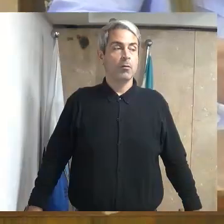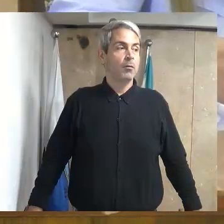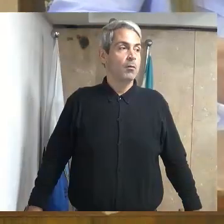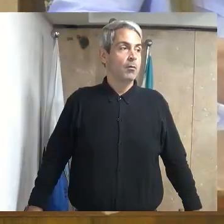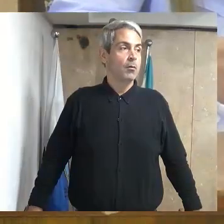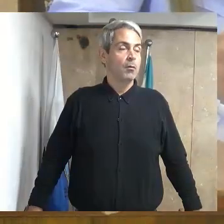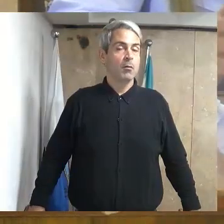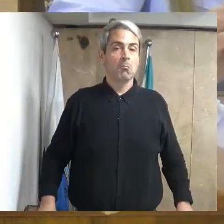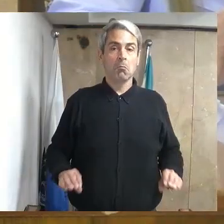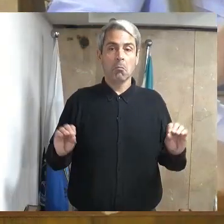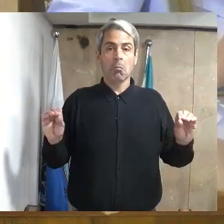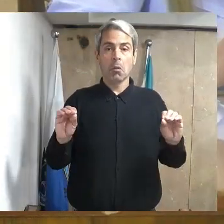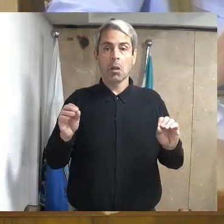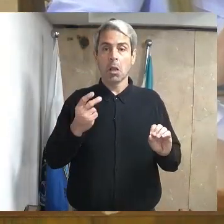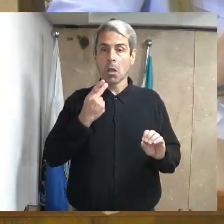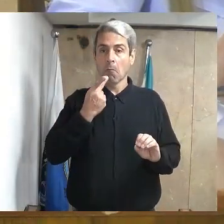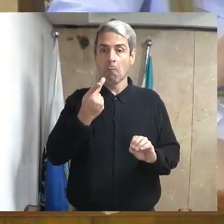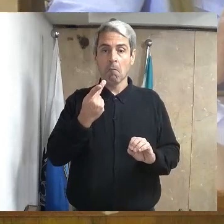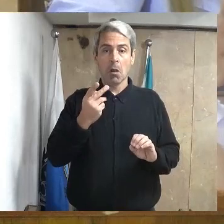Não havendo quem queira falar,